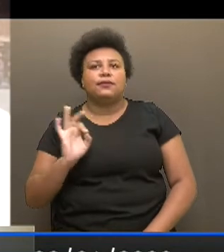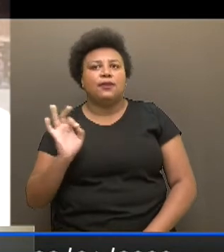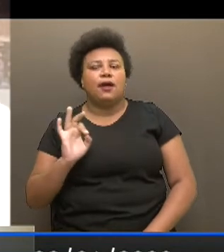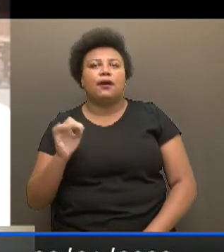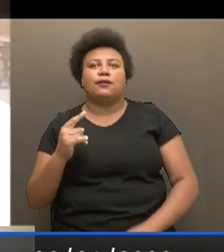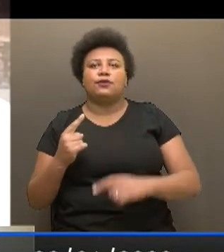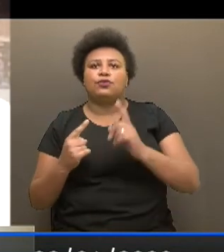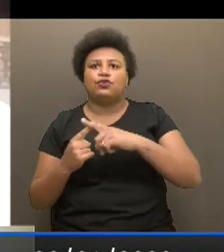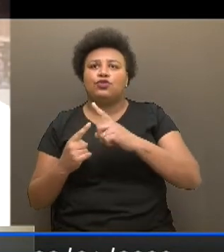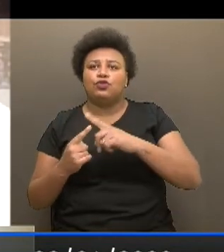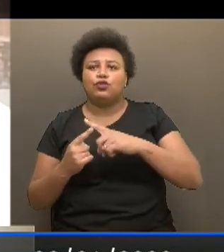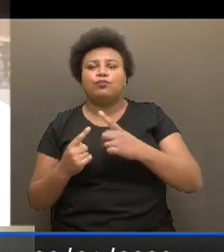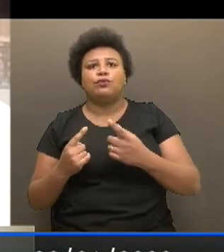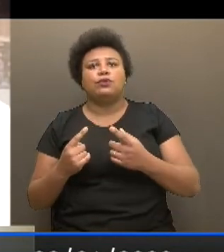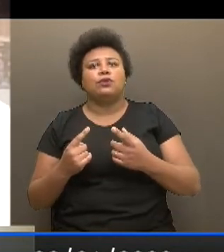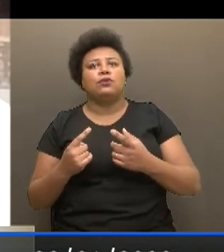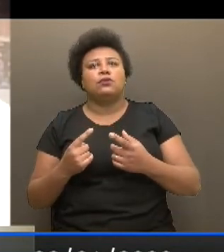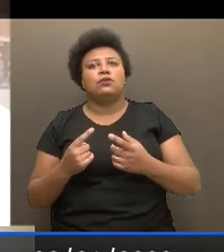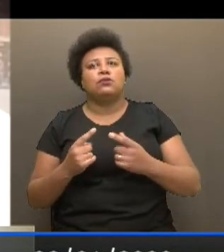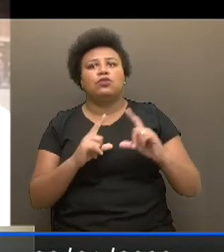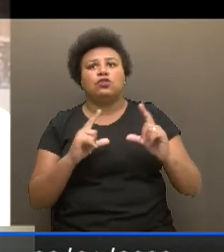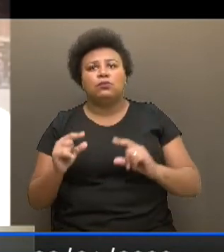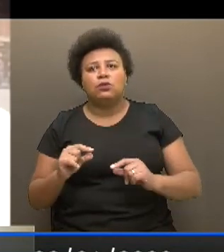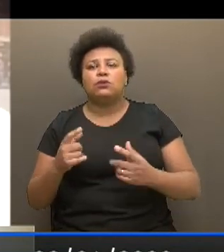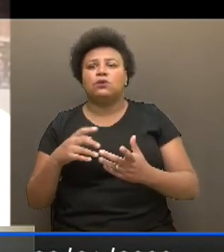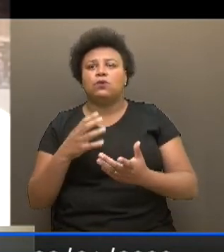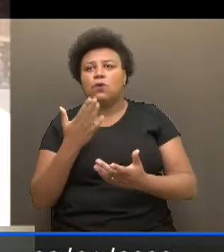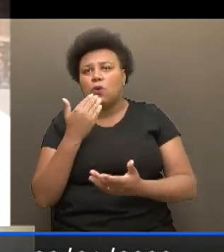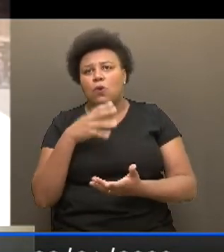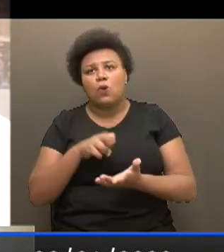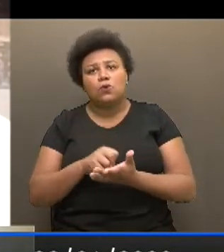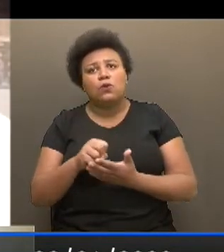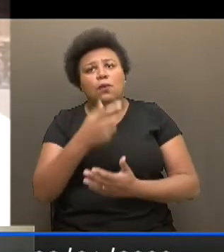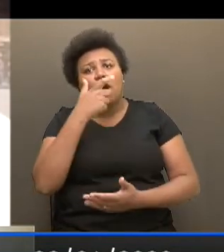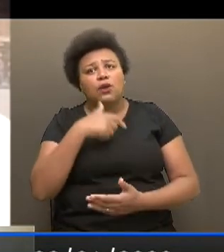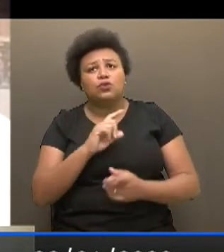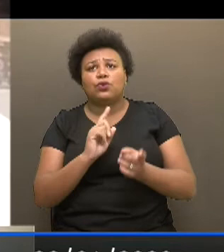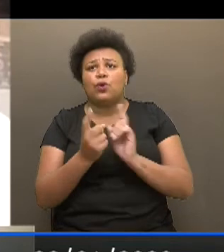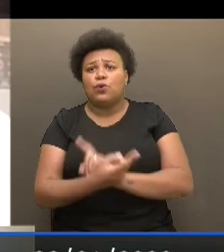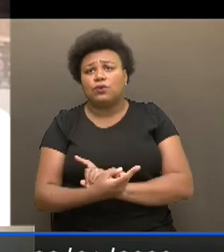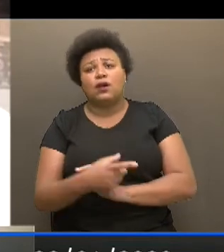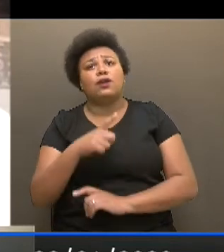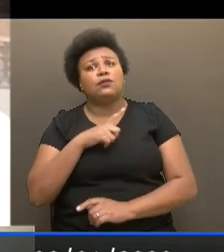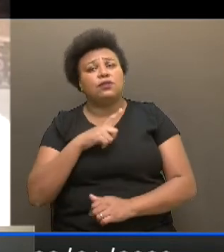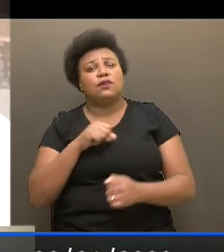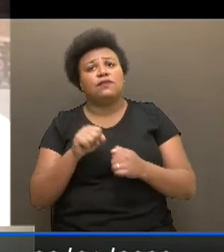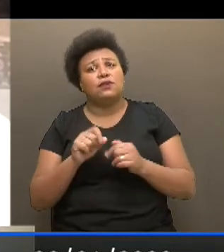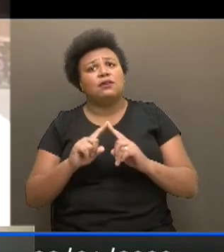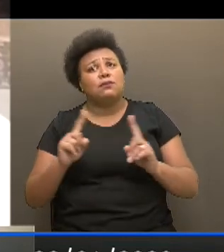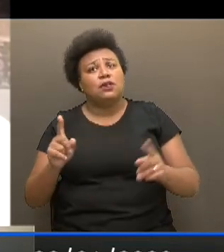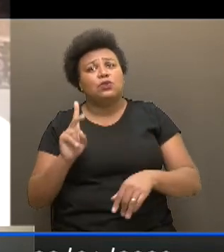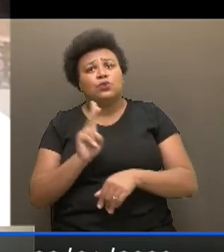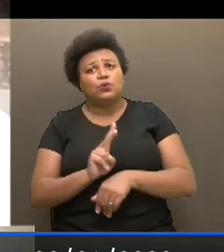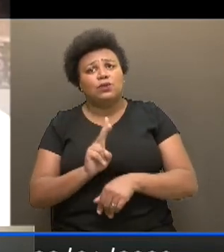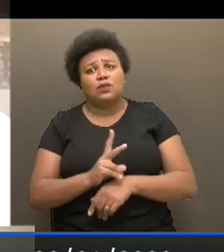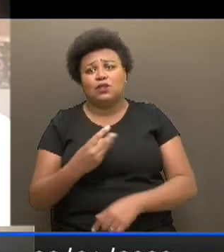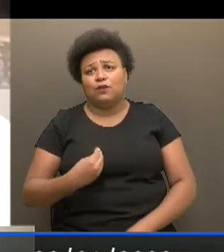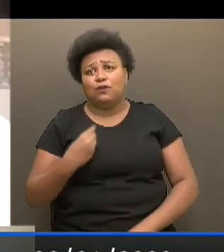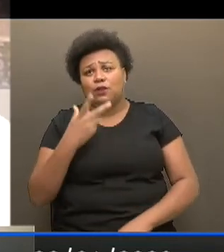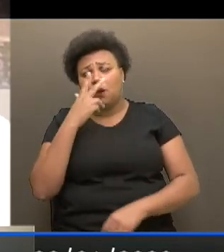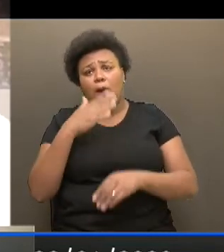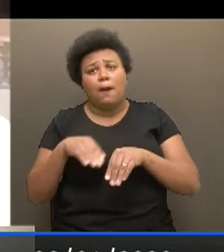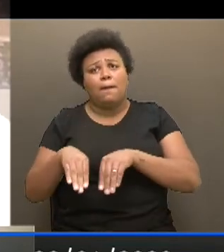nenhum tipo de... E até reduzindo o seu consumo. Acho que é o contrário que nós temos que fazer, mas preservando a vida,